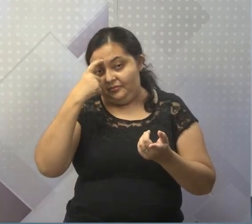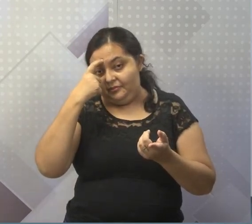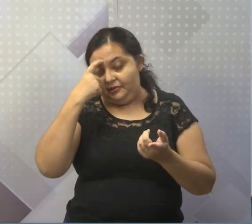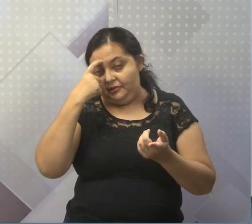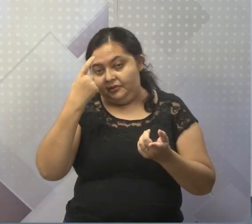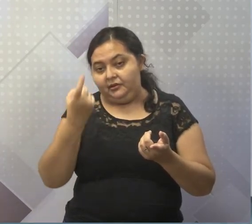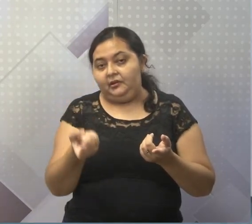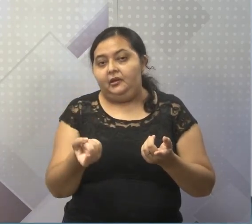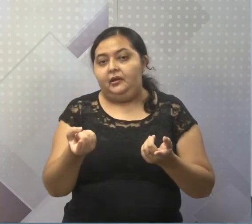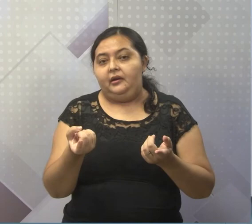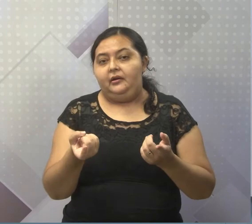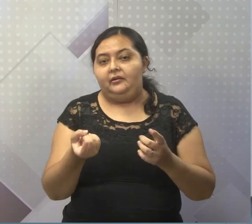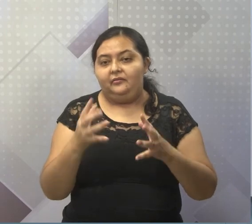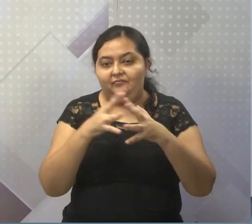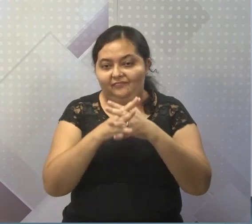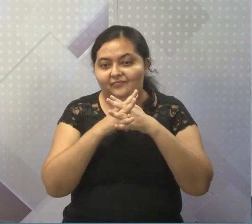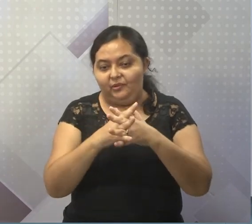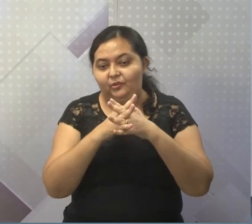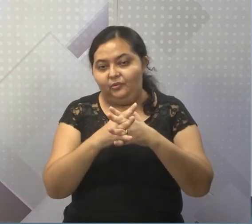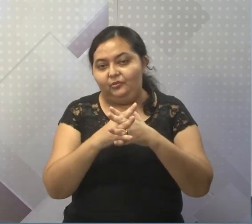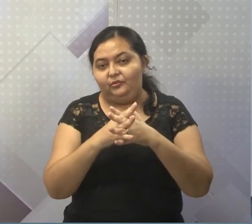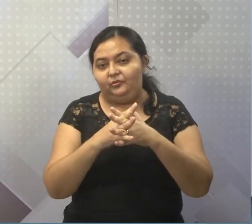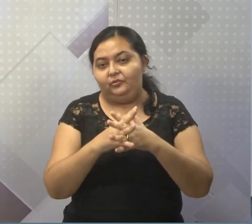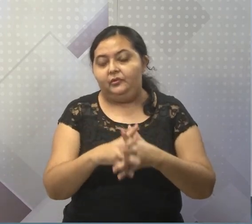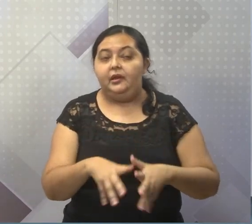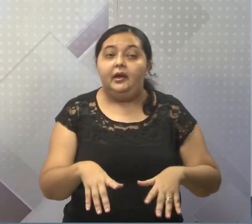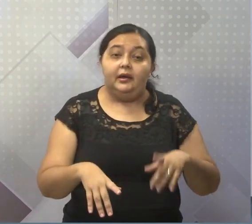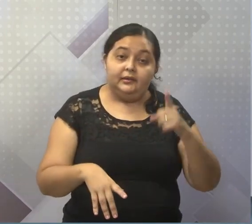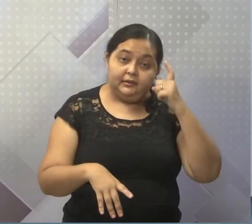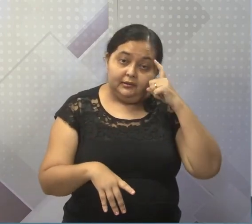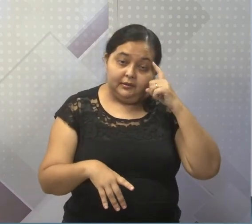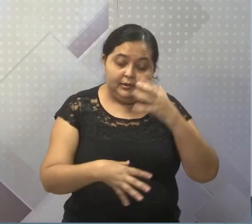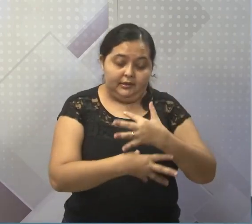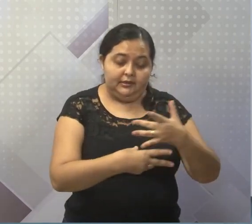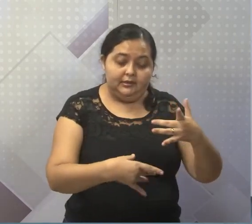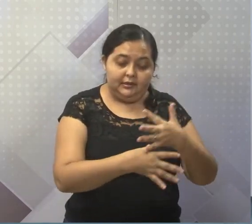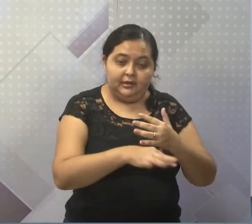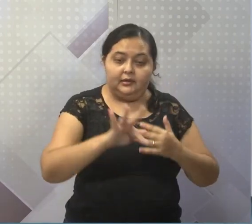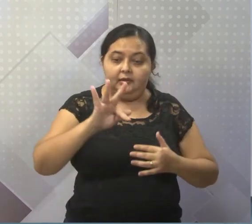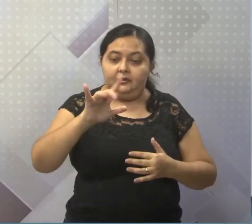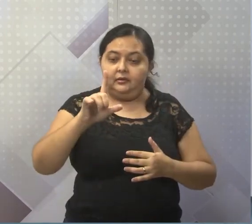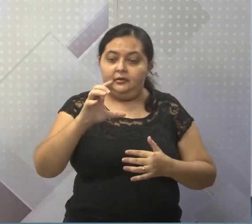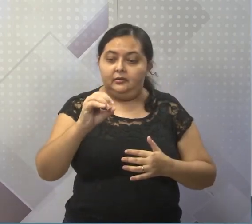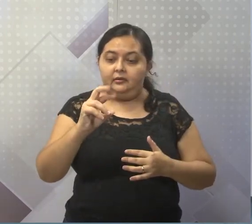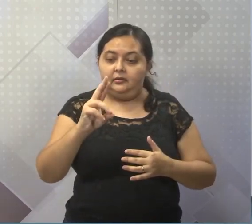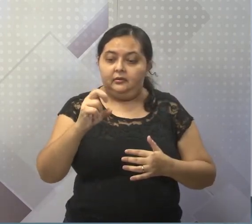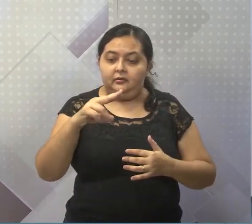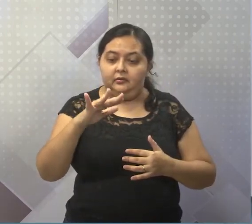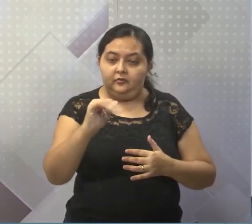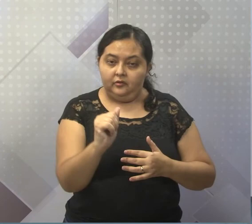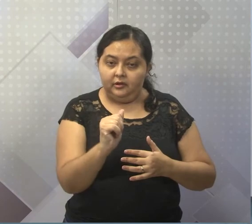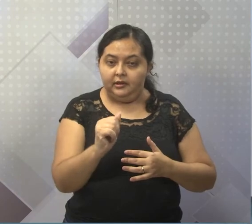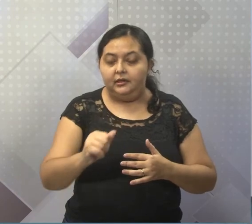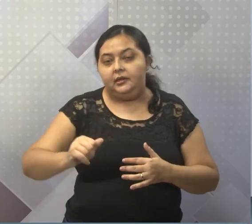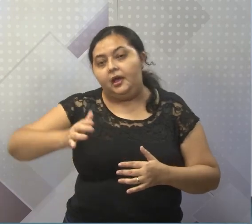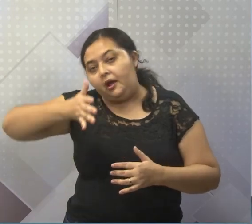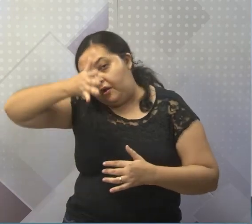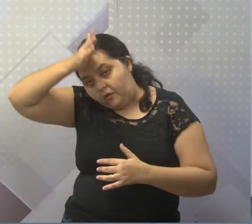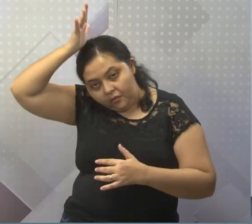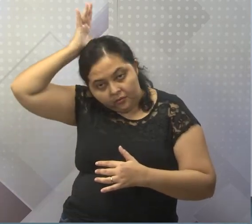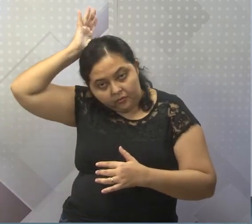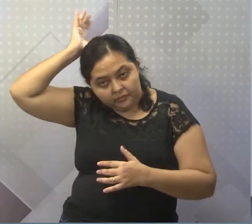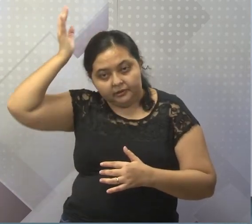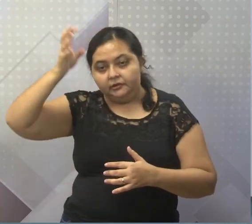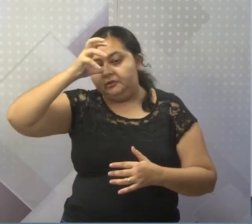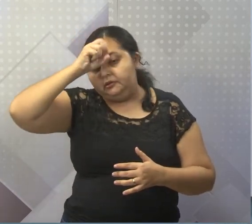e a gente tem que ser assinada essa questão de Florença Roma É eu falei o nome de alguns artista que foram muito